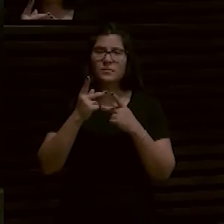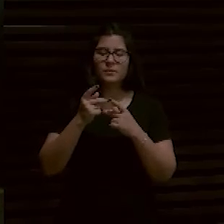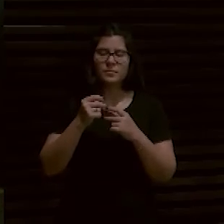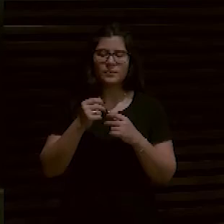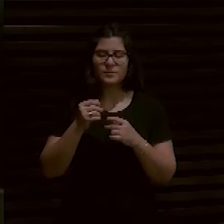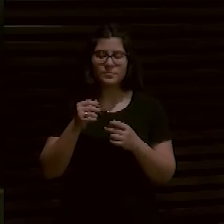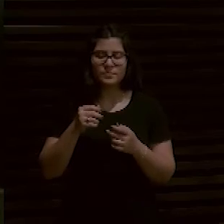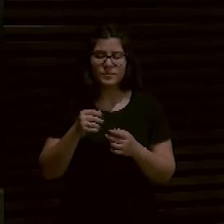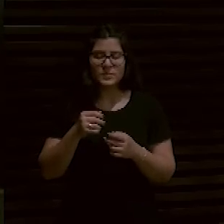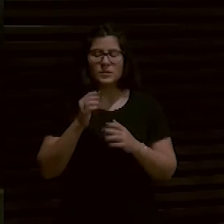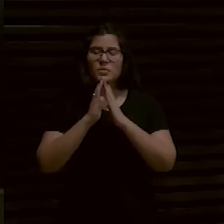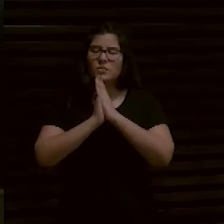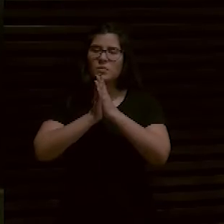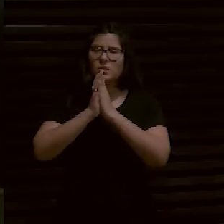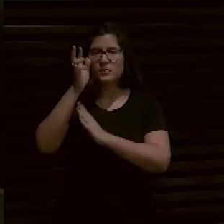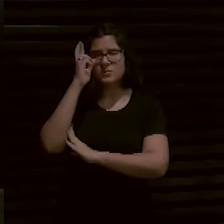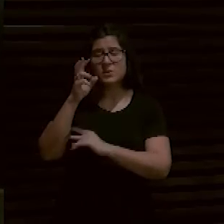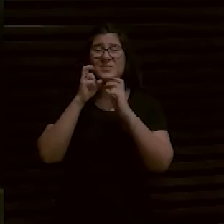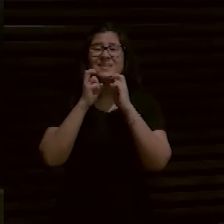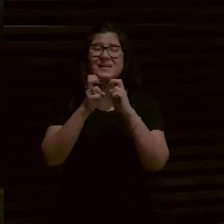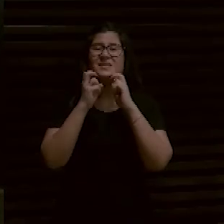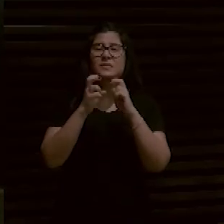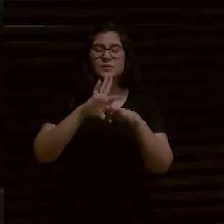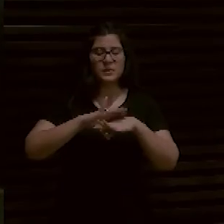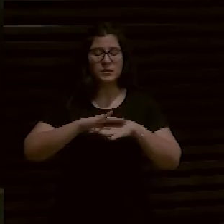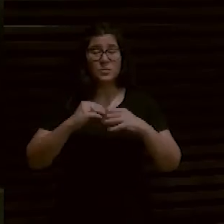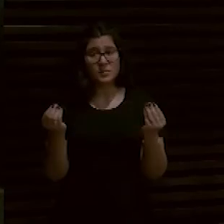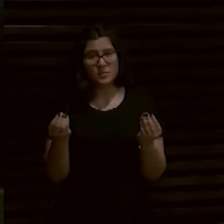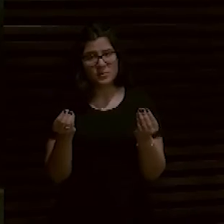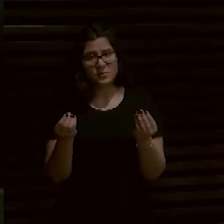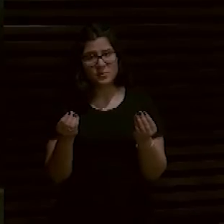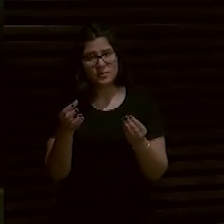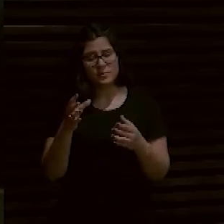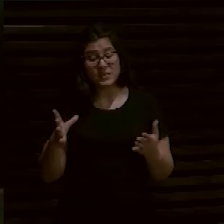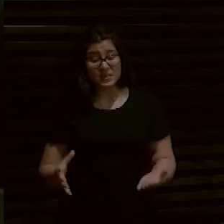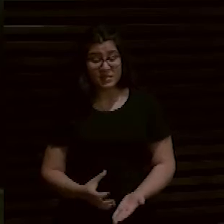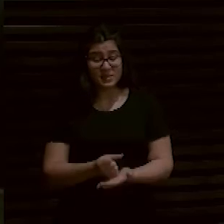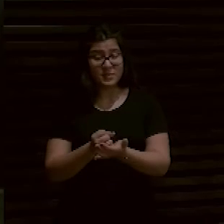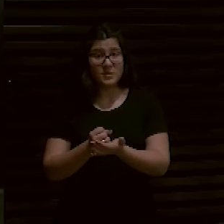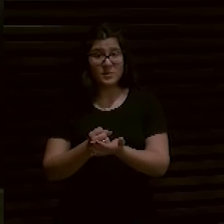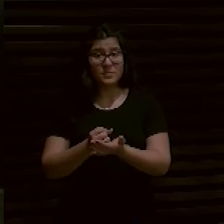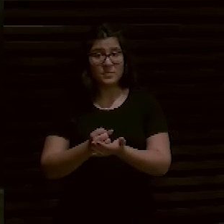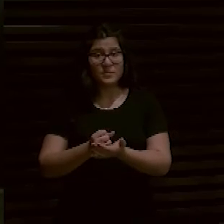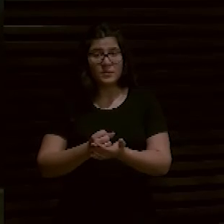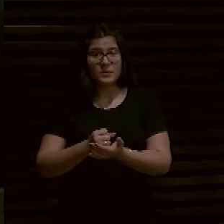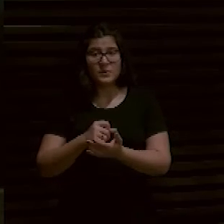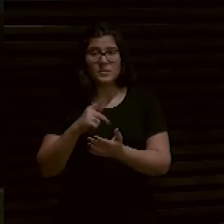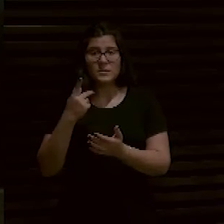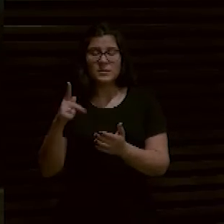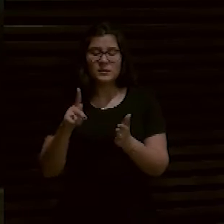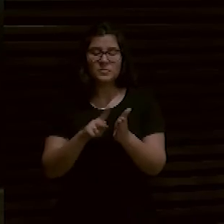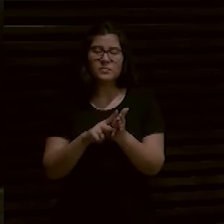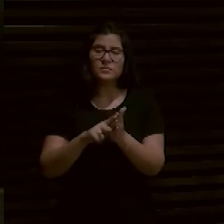uma curta oração central, clama: cura-me, salva-me, em seus próprios